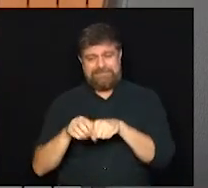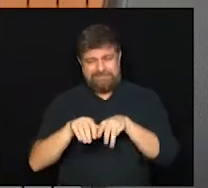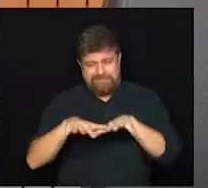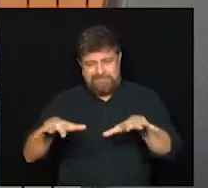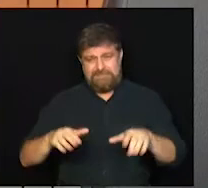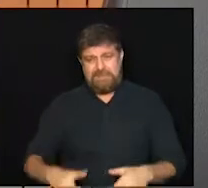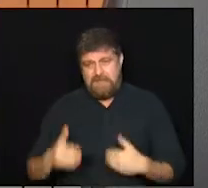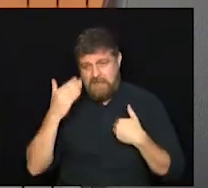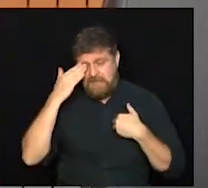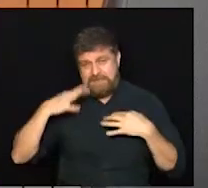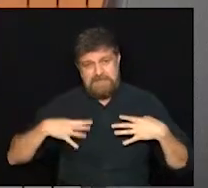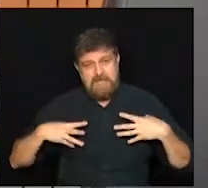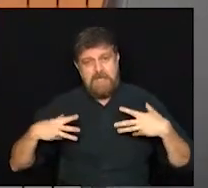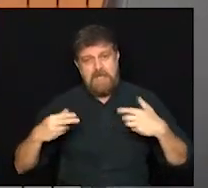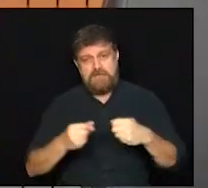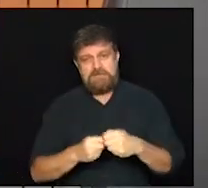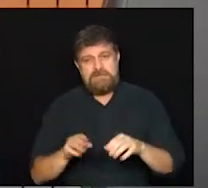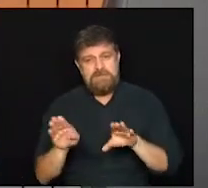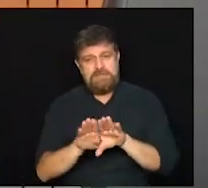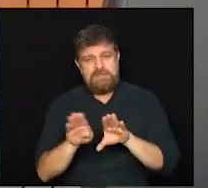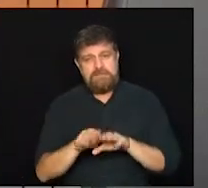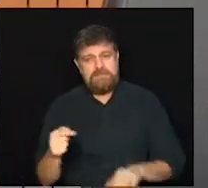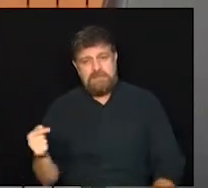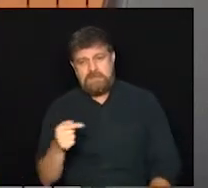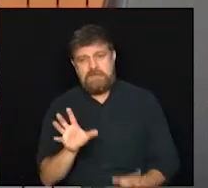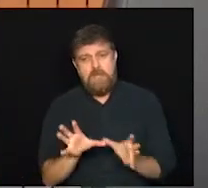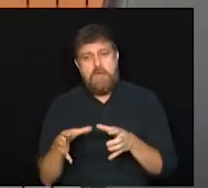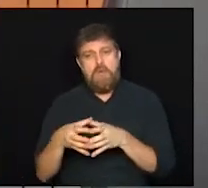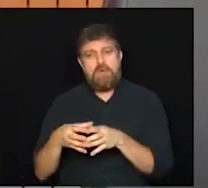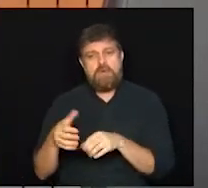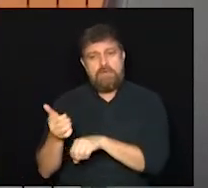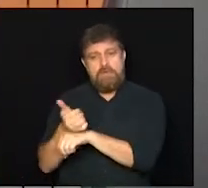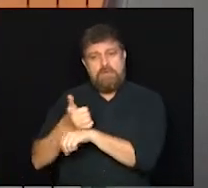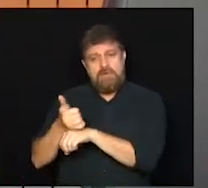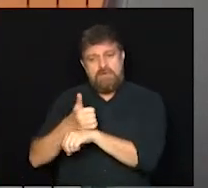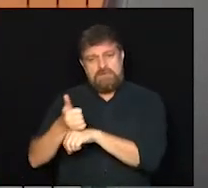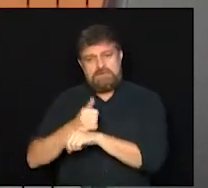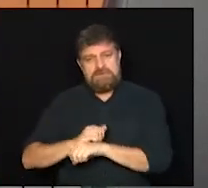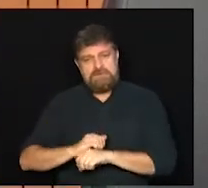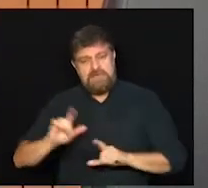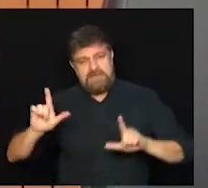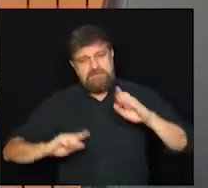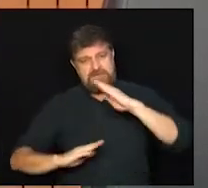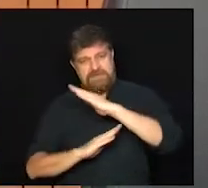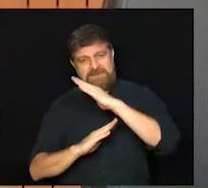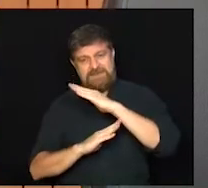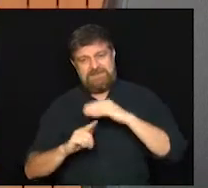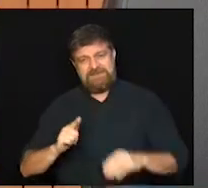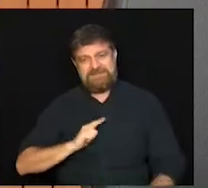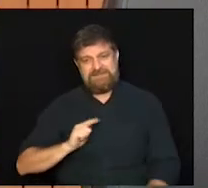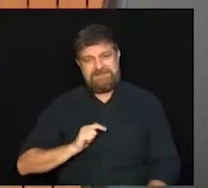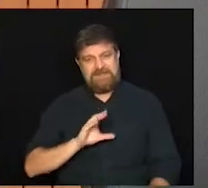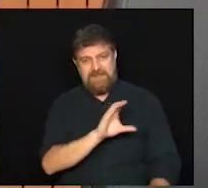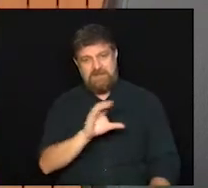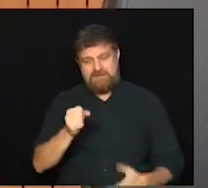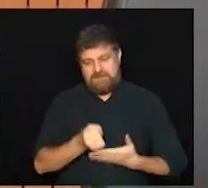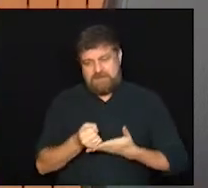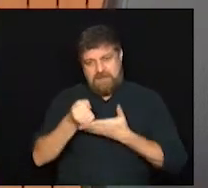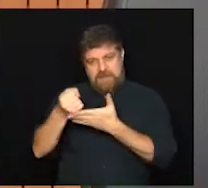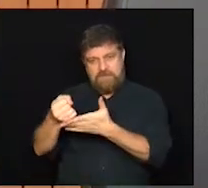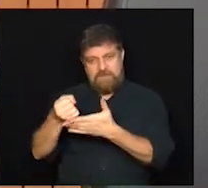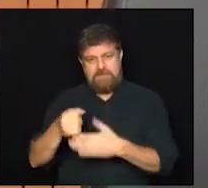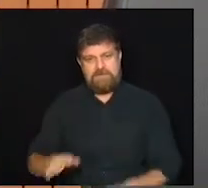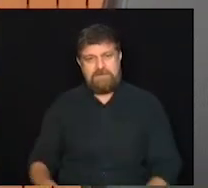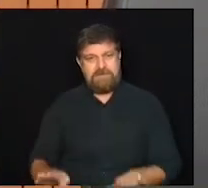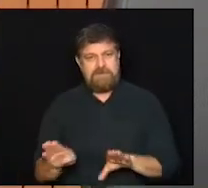todos que participaram e agradecendo aqui a toda a equipe da Câmara, né, da Coordenadoria de Apoio às Comissões,